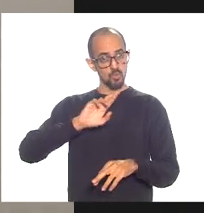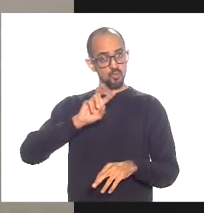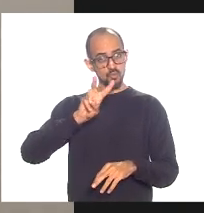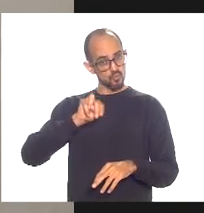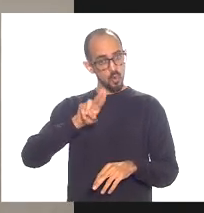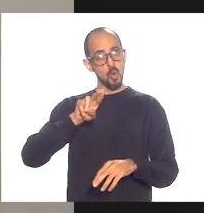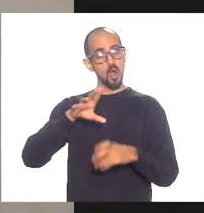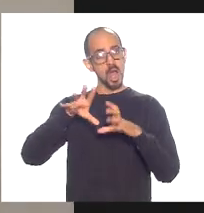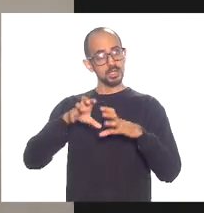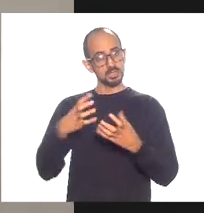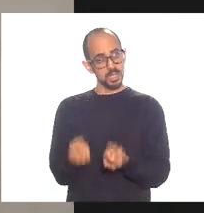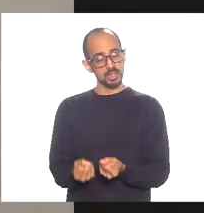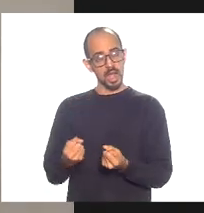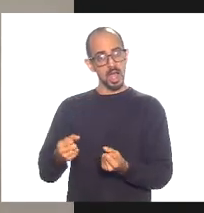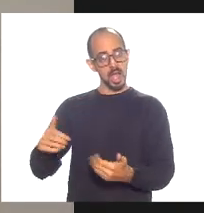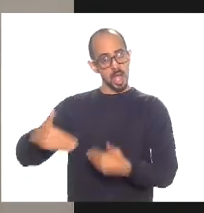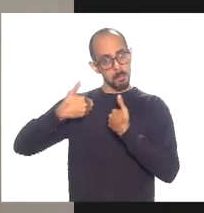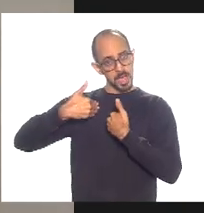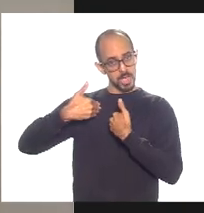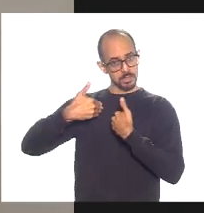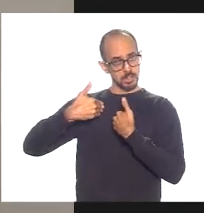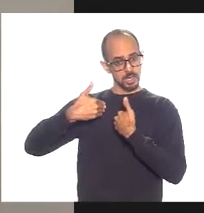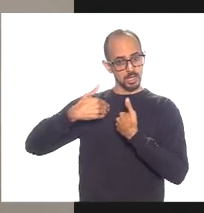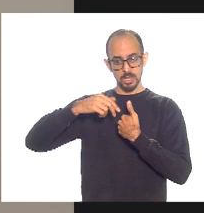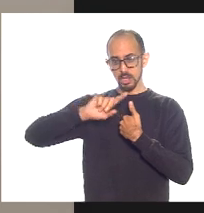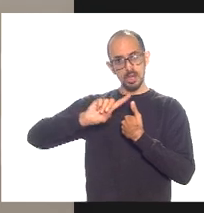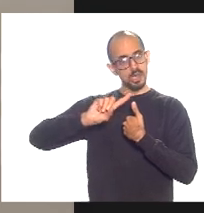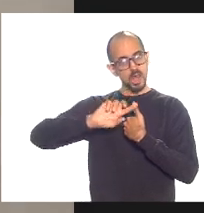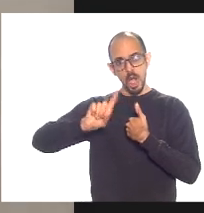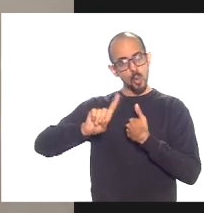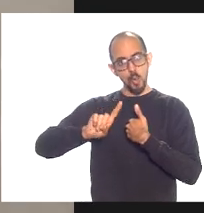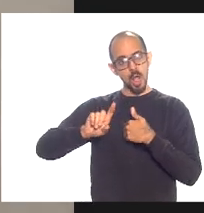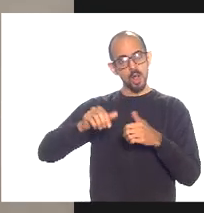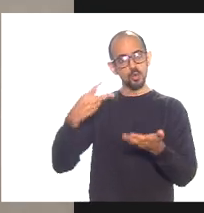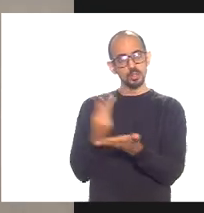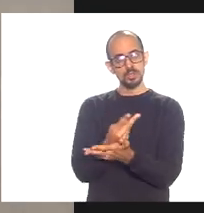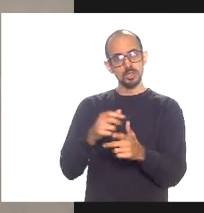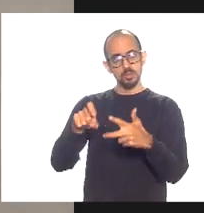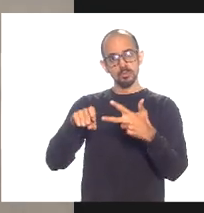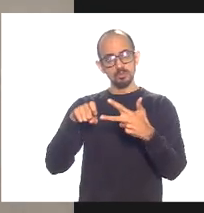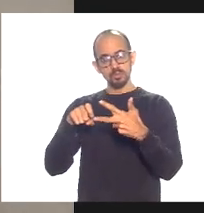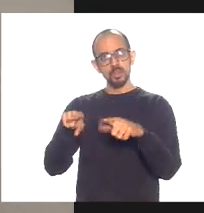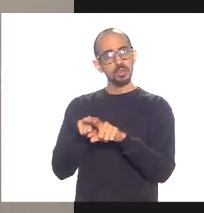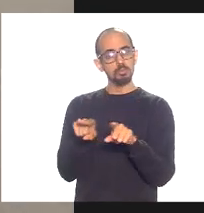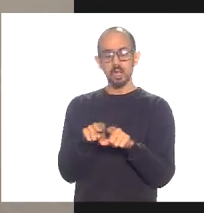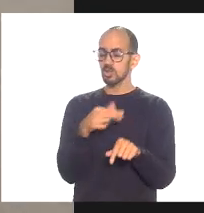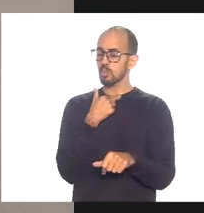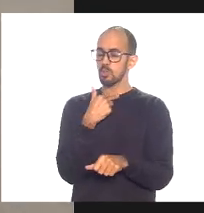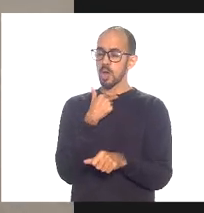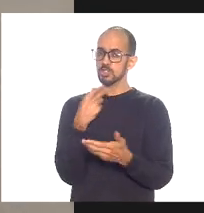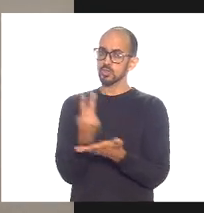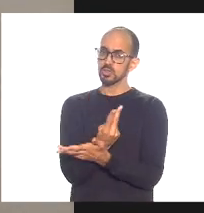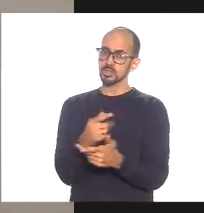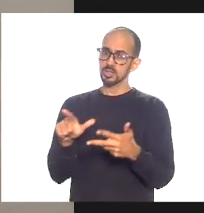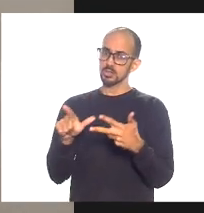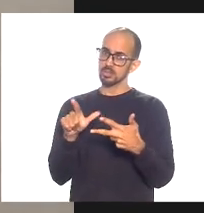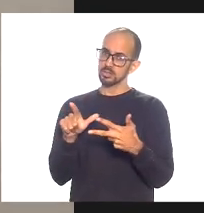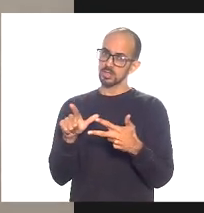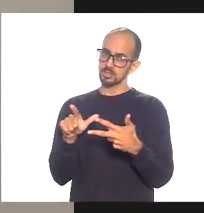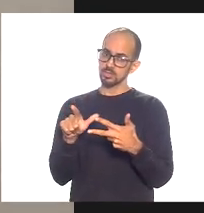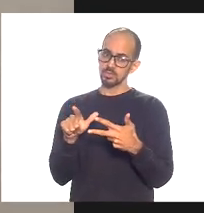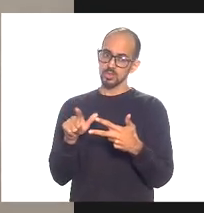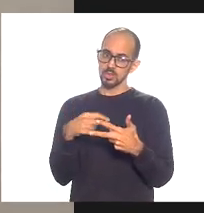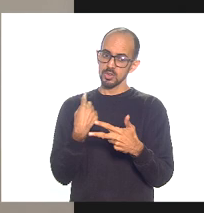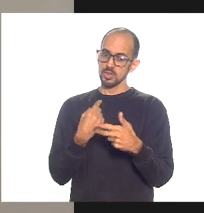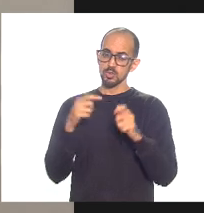digo que não houve por parte do Poder Executivo, assim como não pode haver ameaça pelo Poder Legislativo. E também a gente não vai mais